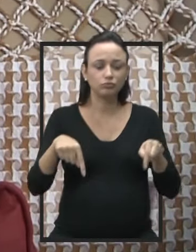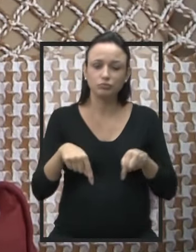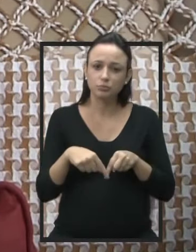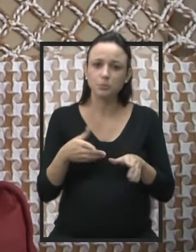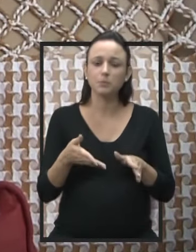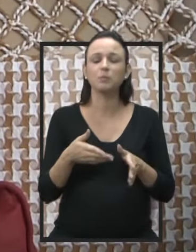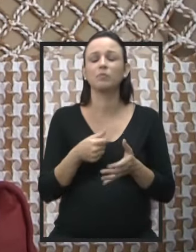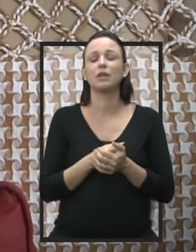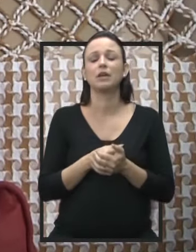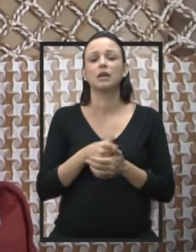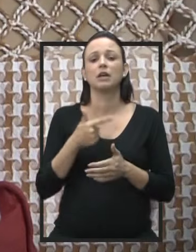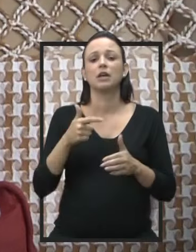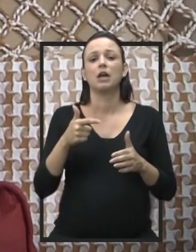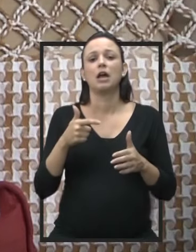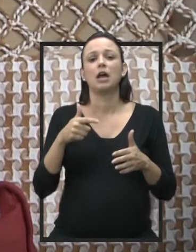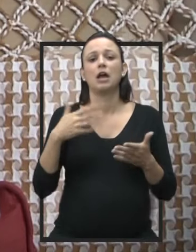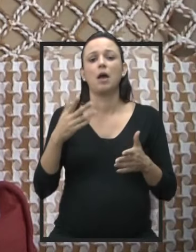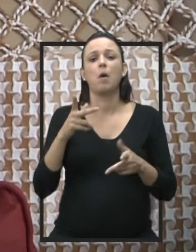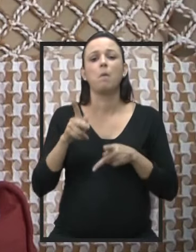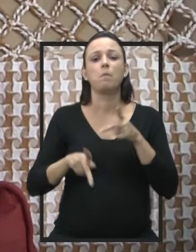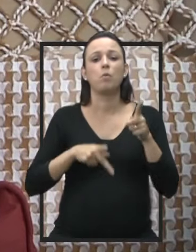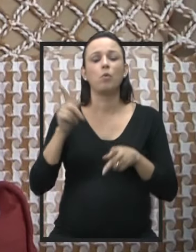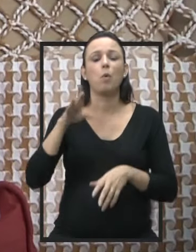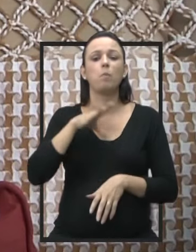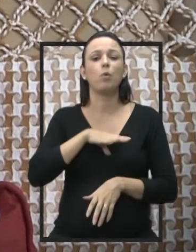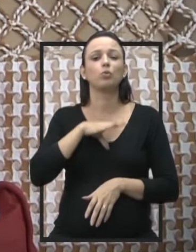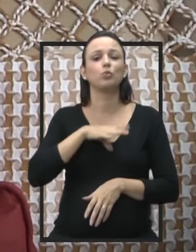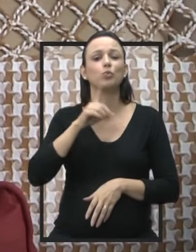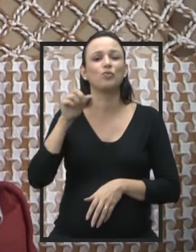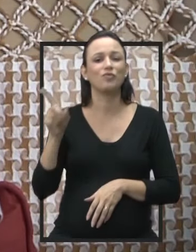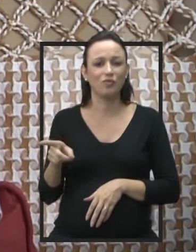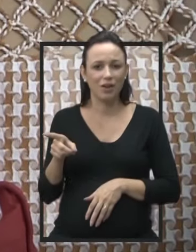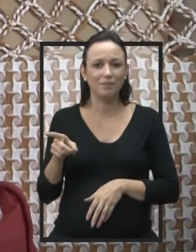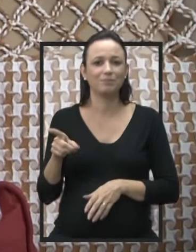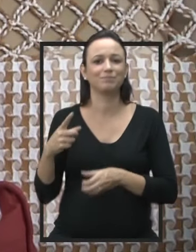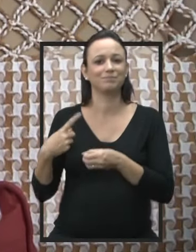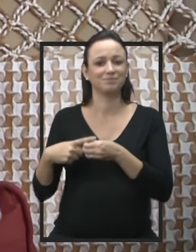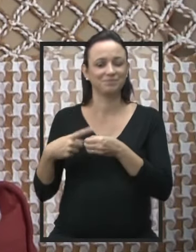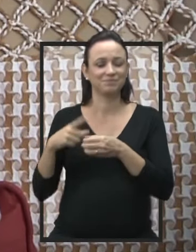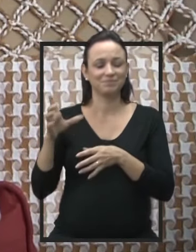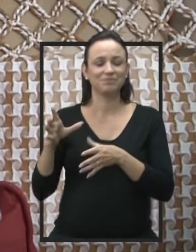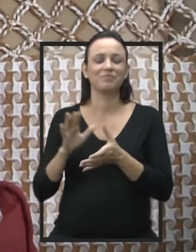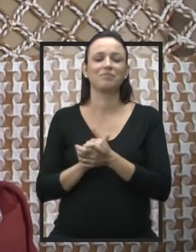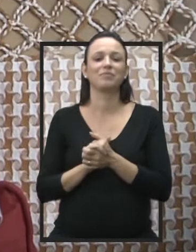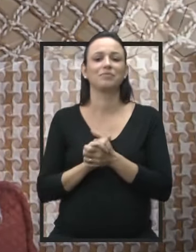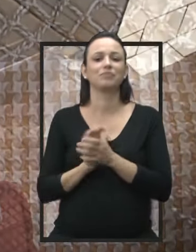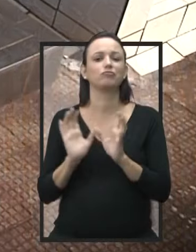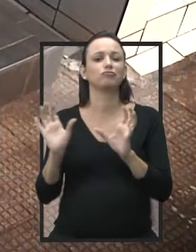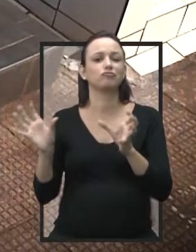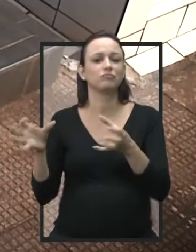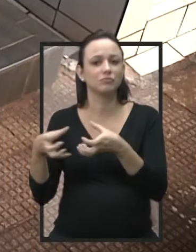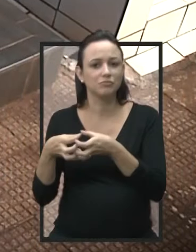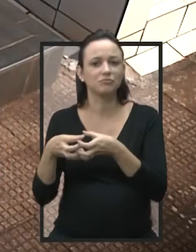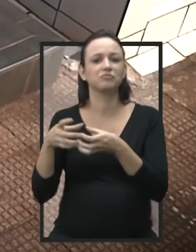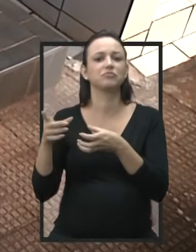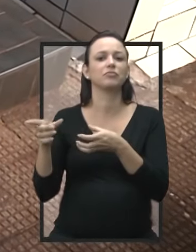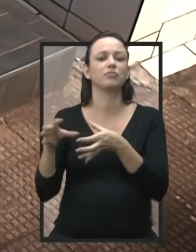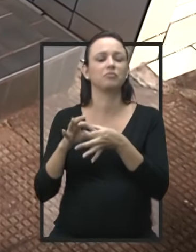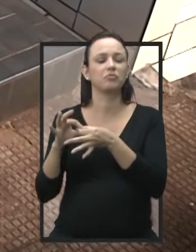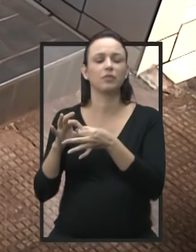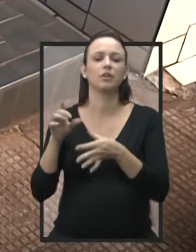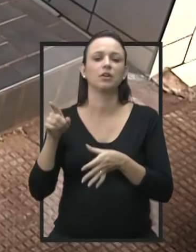né? E aí a população de Potunduva se cotizou e eles